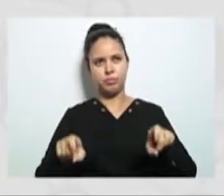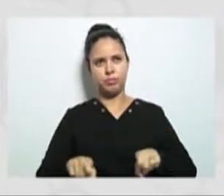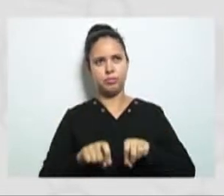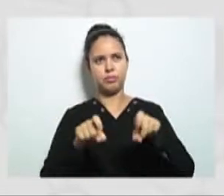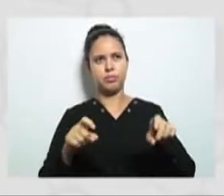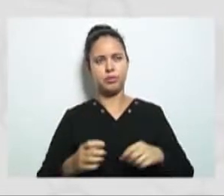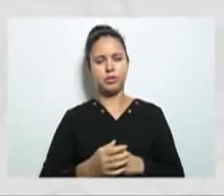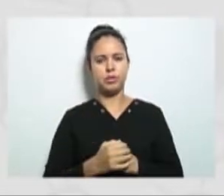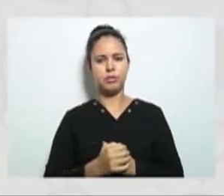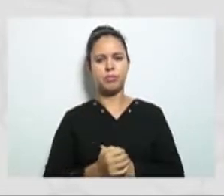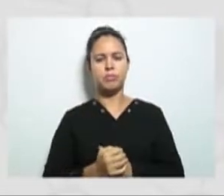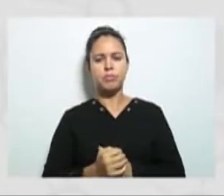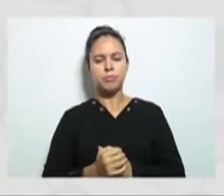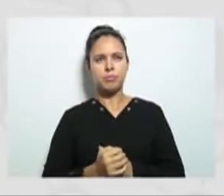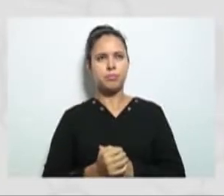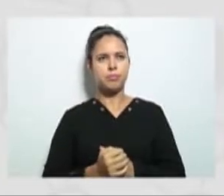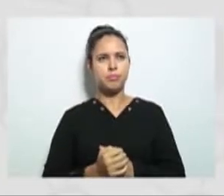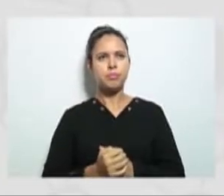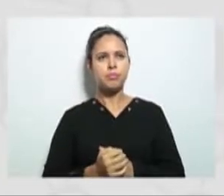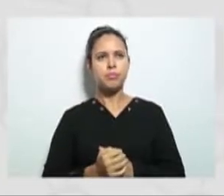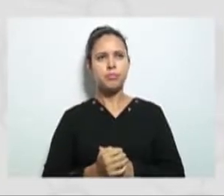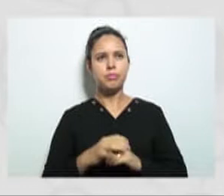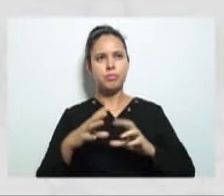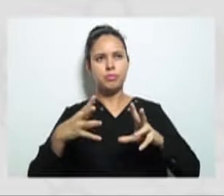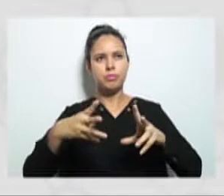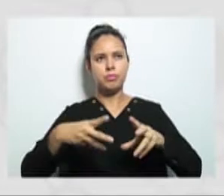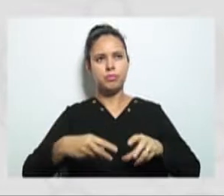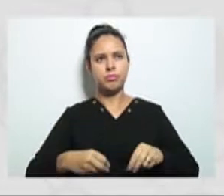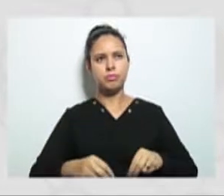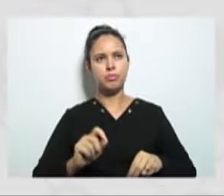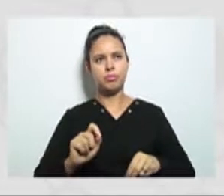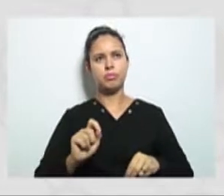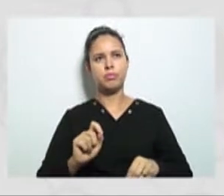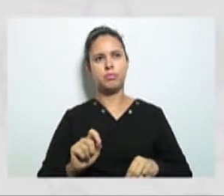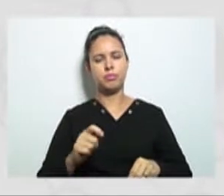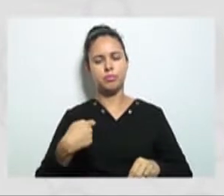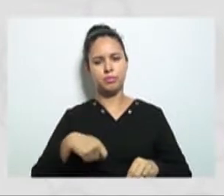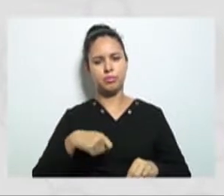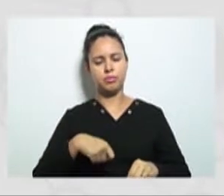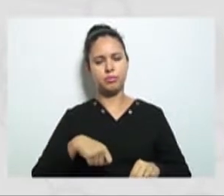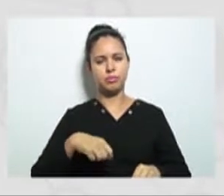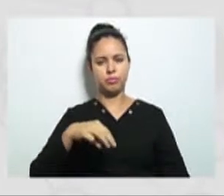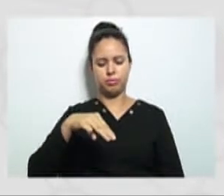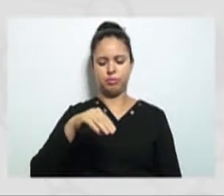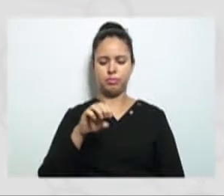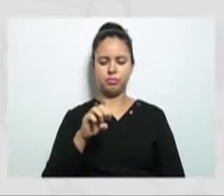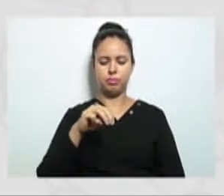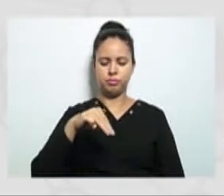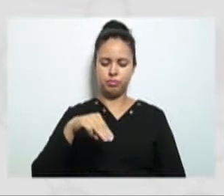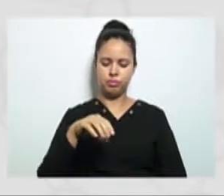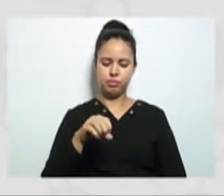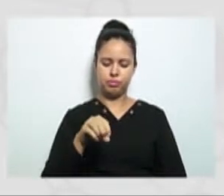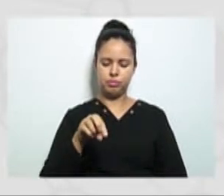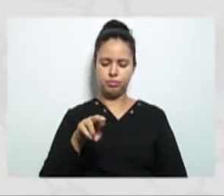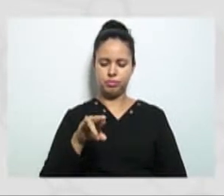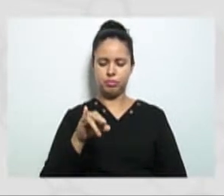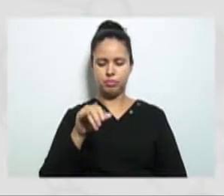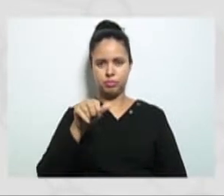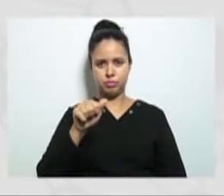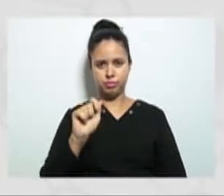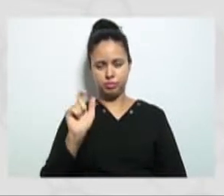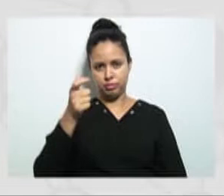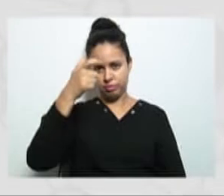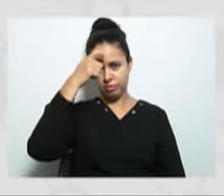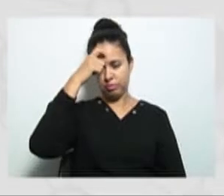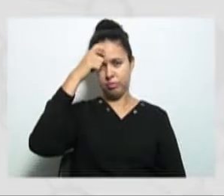de equipamentos eletroeletrônicos, tá, gente? Então, eu necessito de energia. A gente tem a memória, tá? A